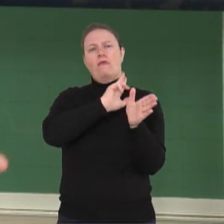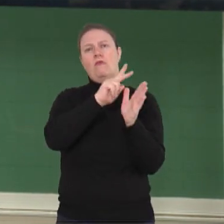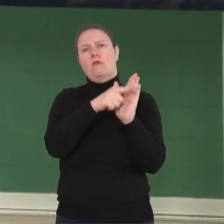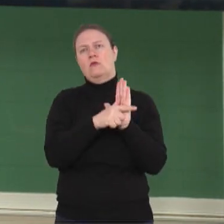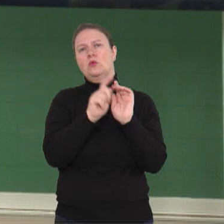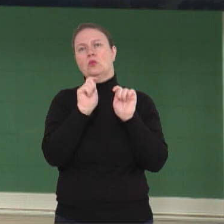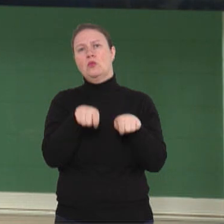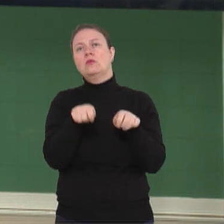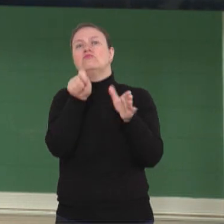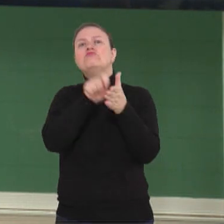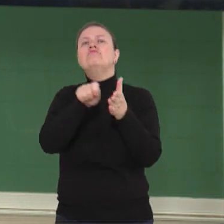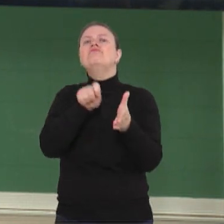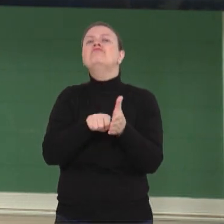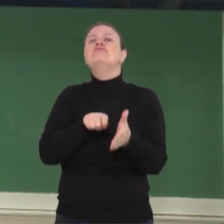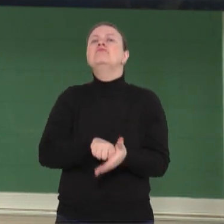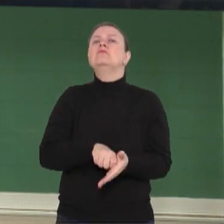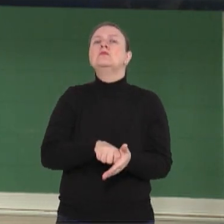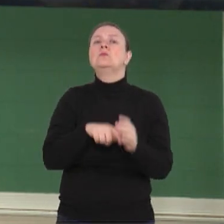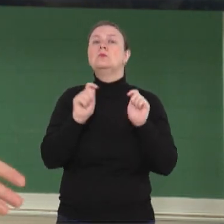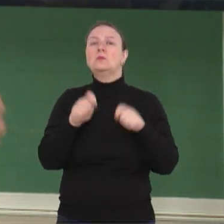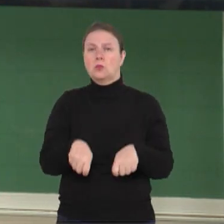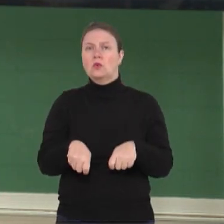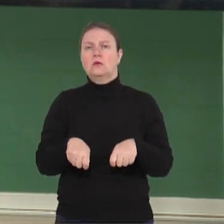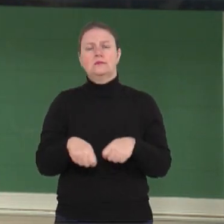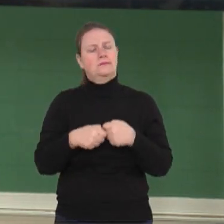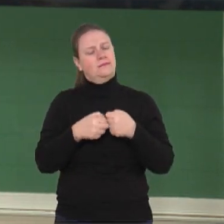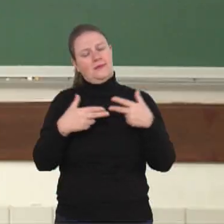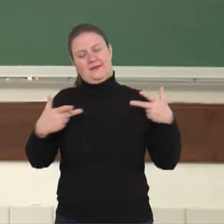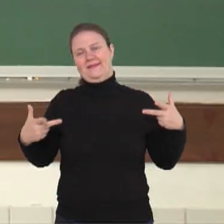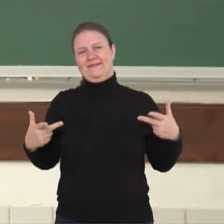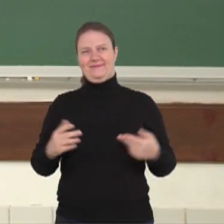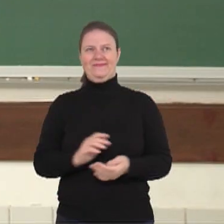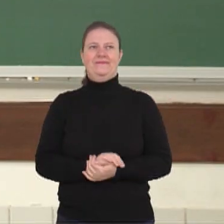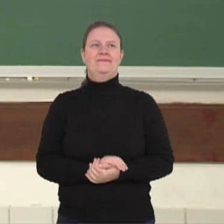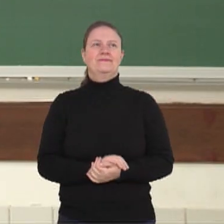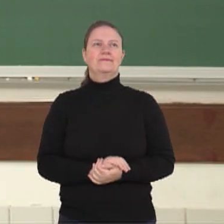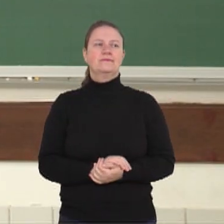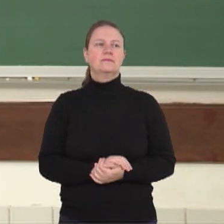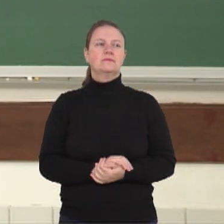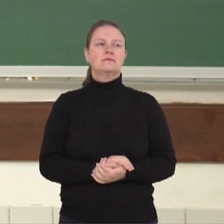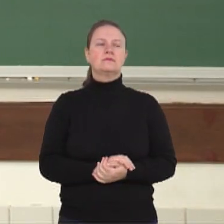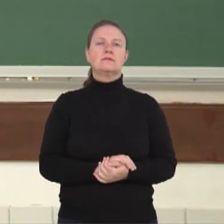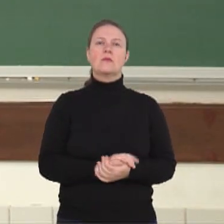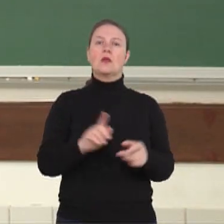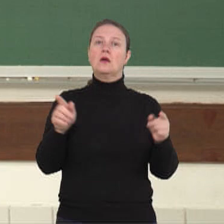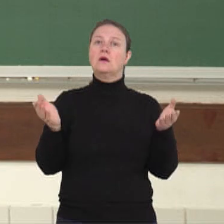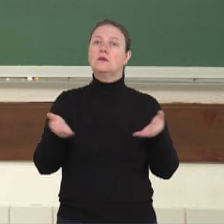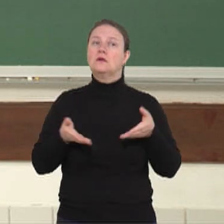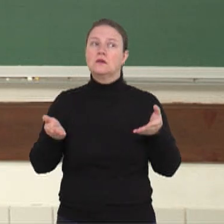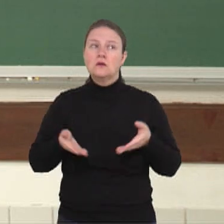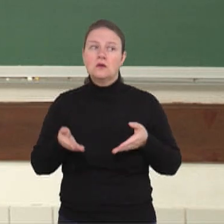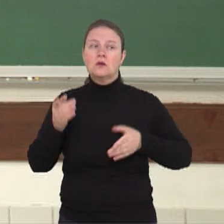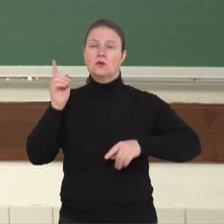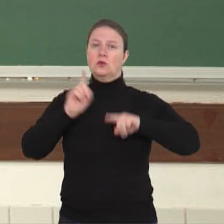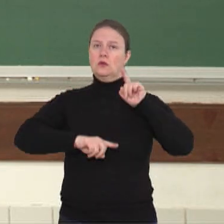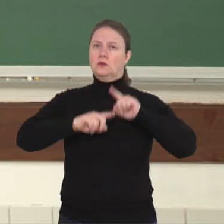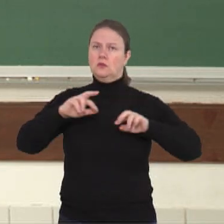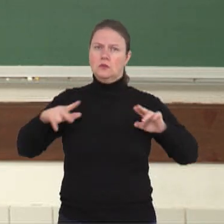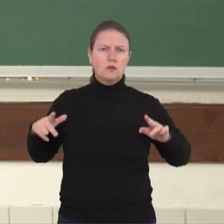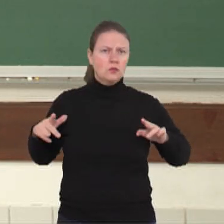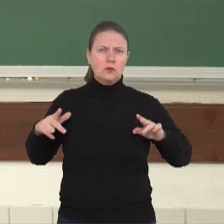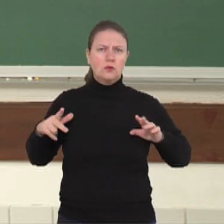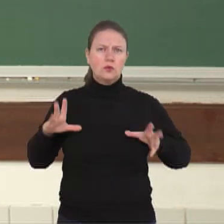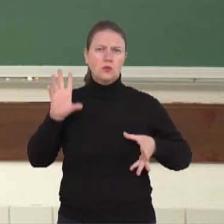pode resenhar, uma série, capítulos, enfim, tá bom? Beleza. Elementos estruturais de uma resenha. A resenha ela não